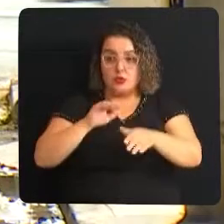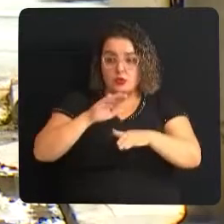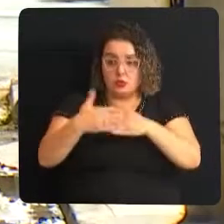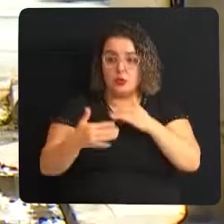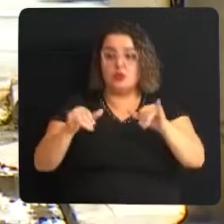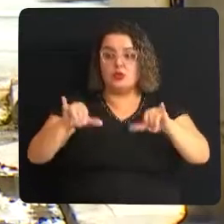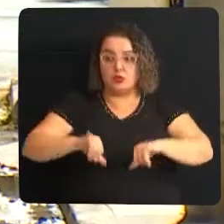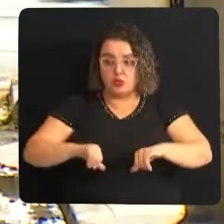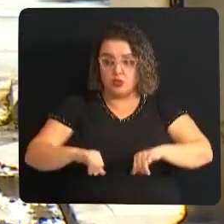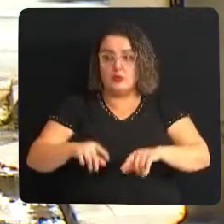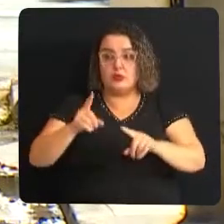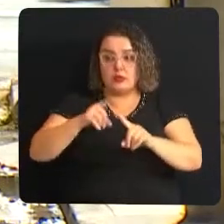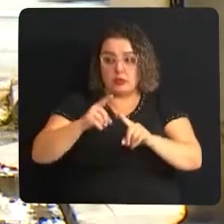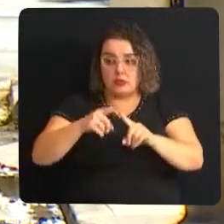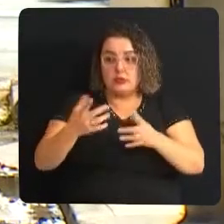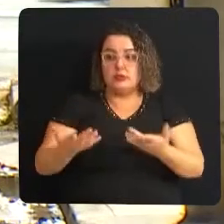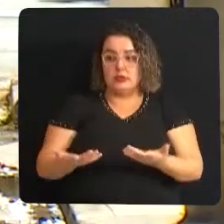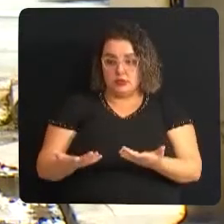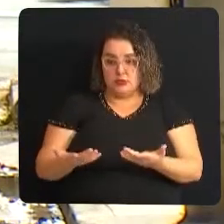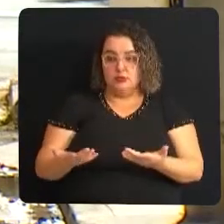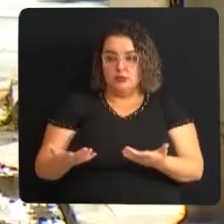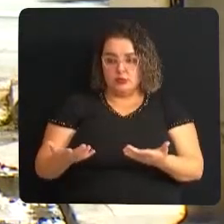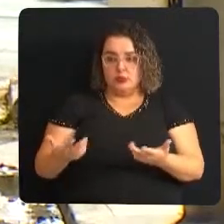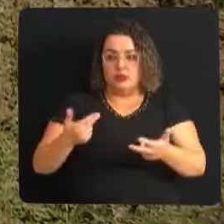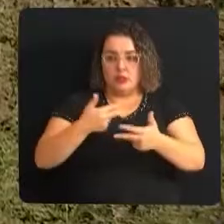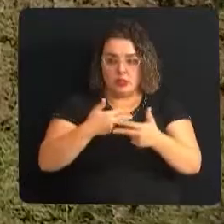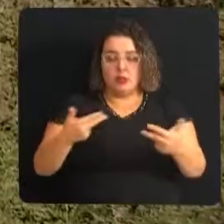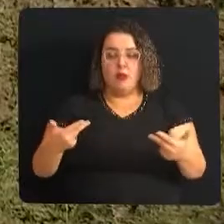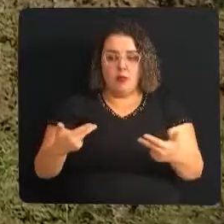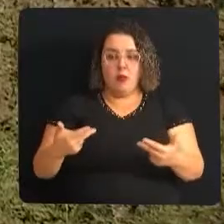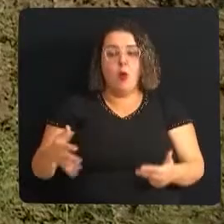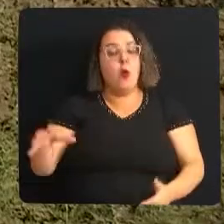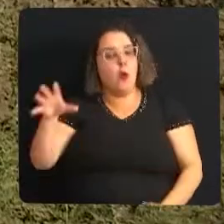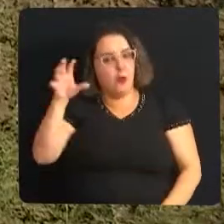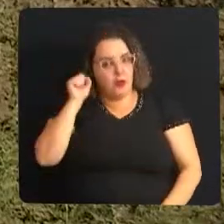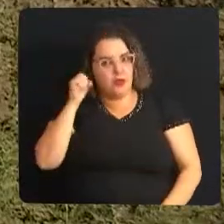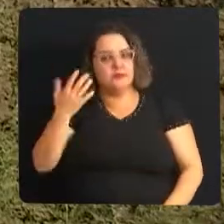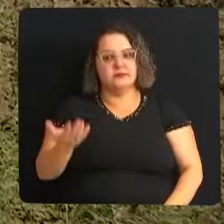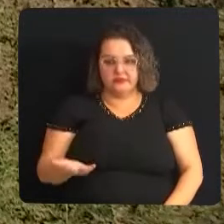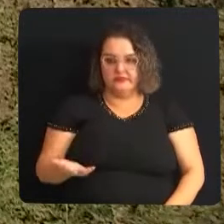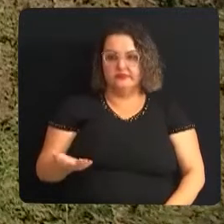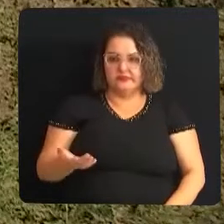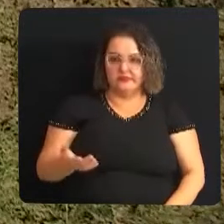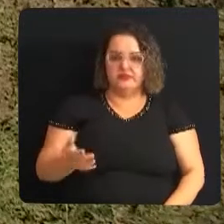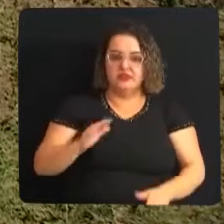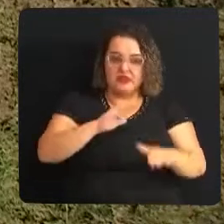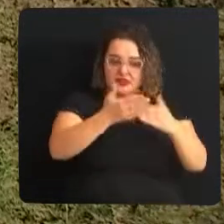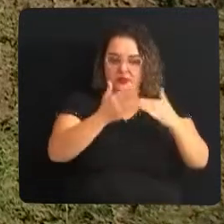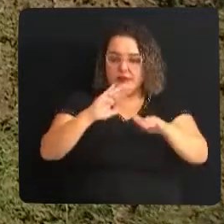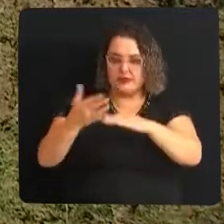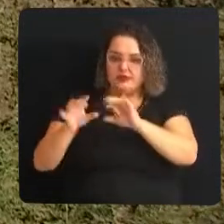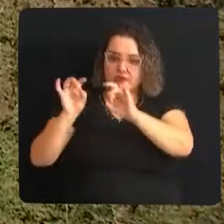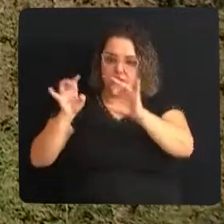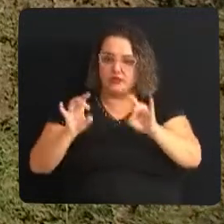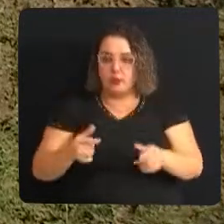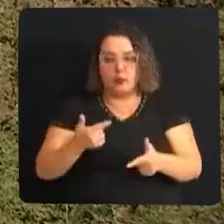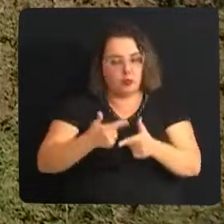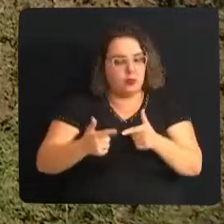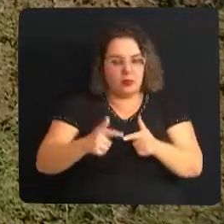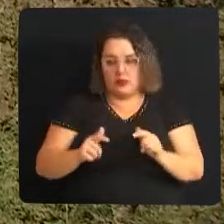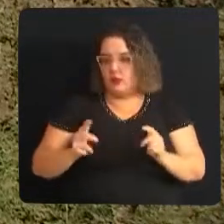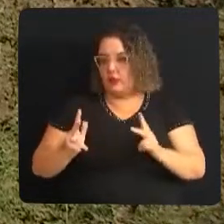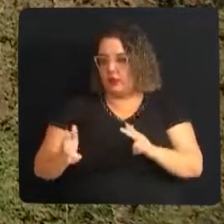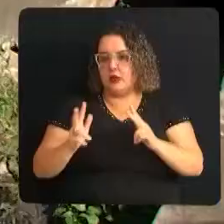sofrem com esse tipo de situação. Então nós ouvimos, fizemos uma escuta de alguns bairros que enfrentam problema